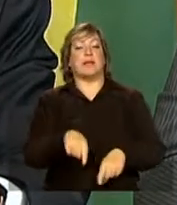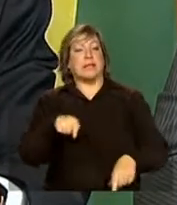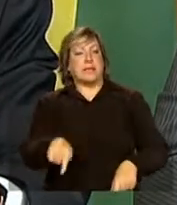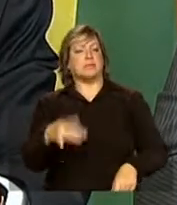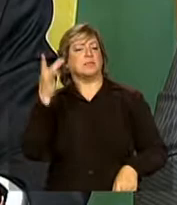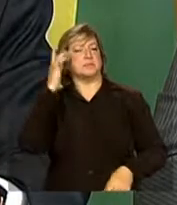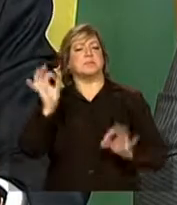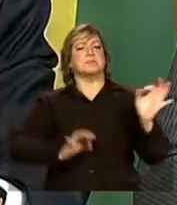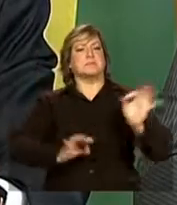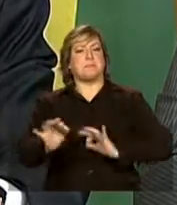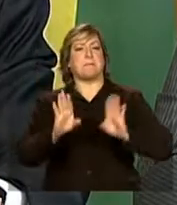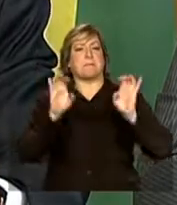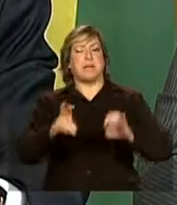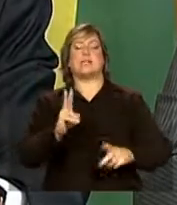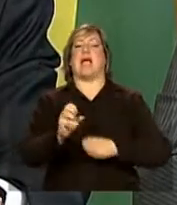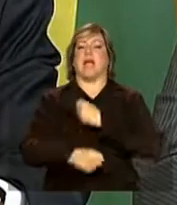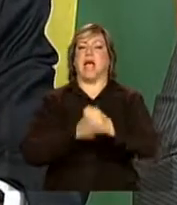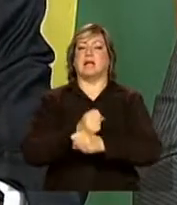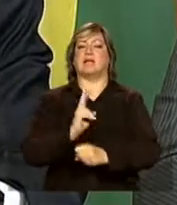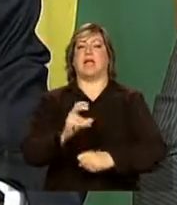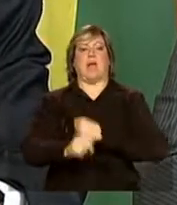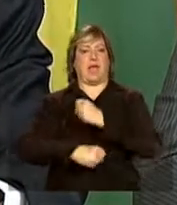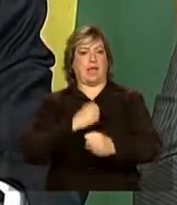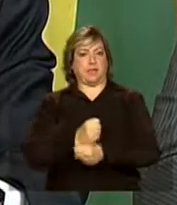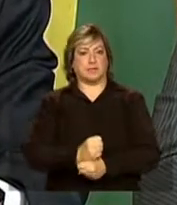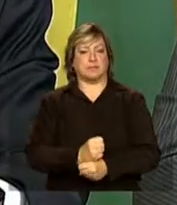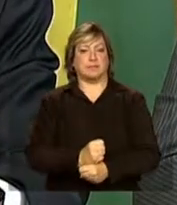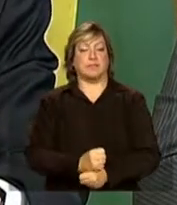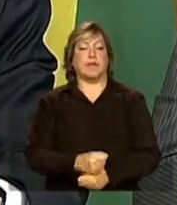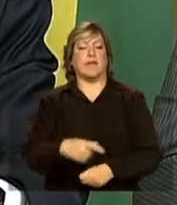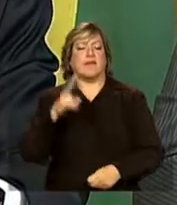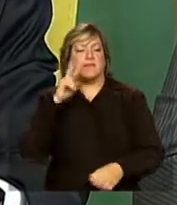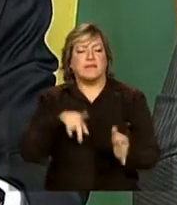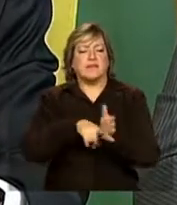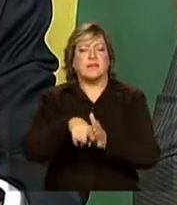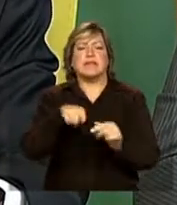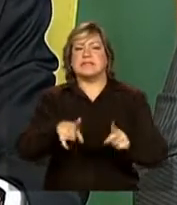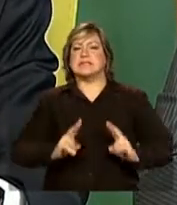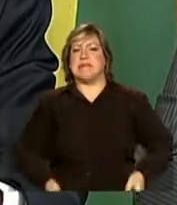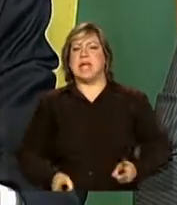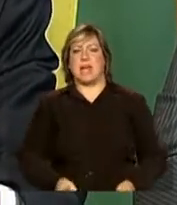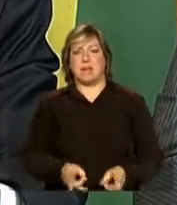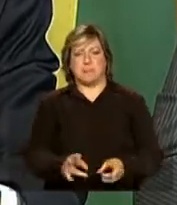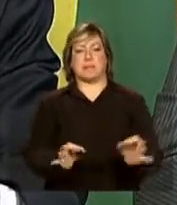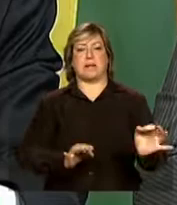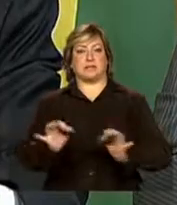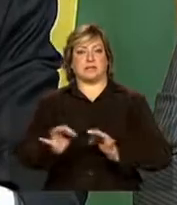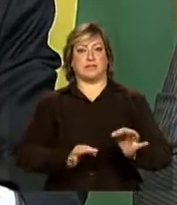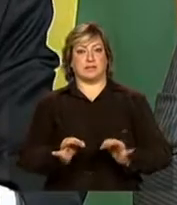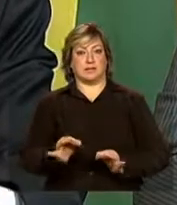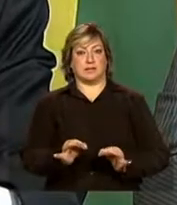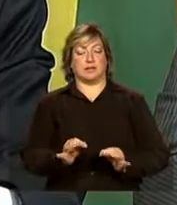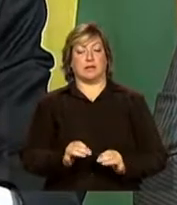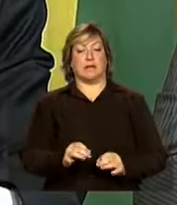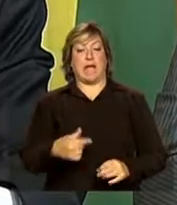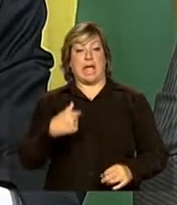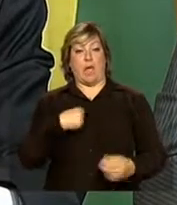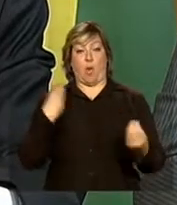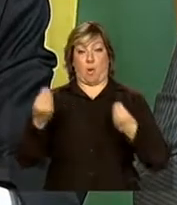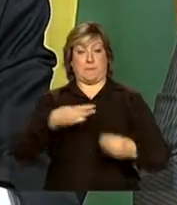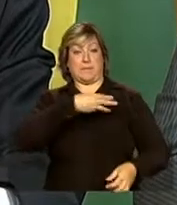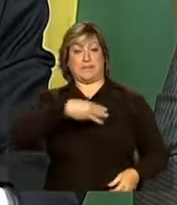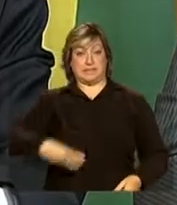bem, anualmente, revisa esse planejamento com frequência. O fato é que eu, como ministro de